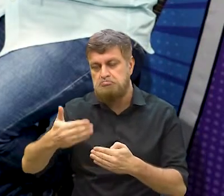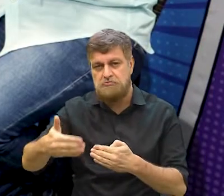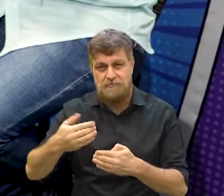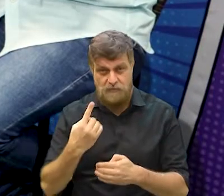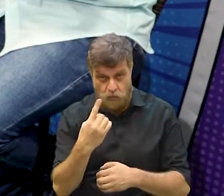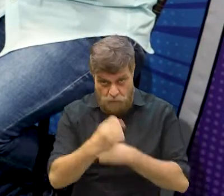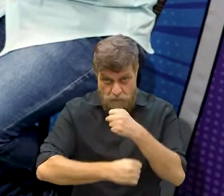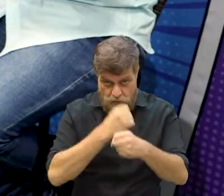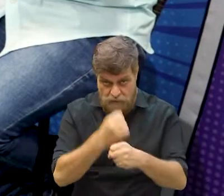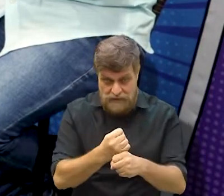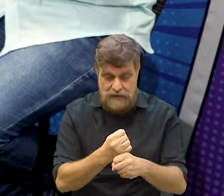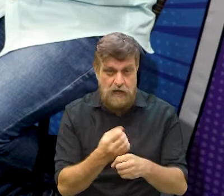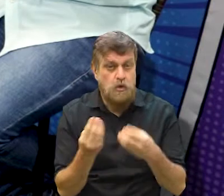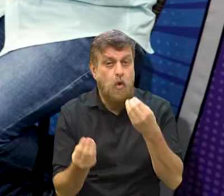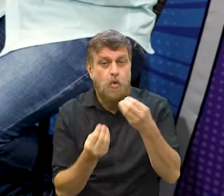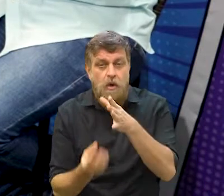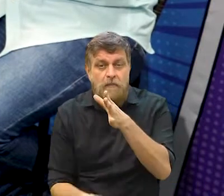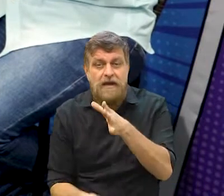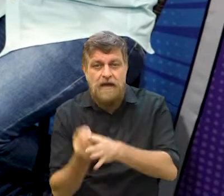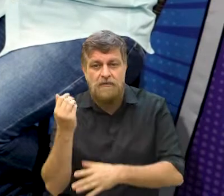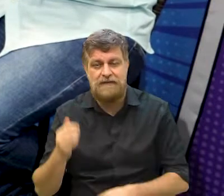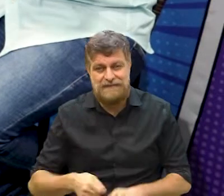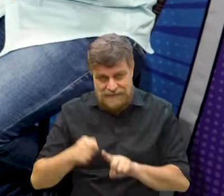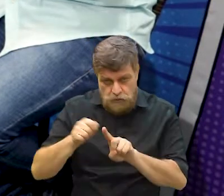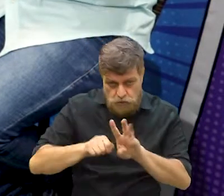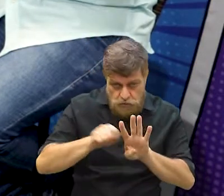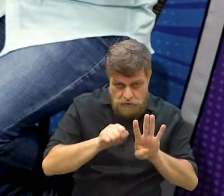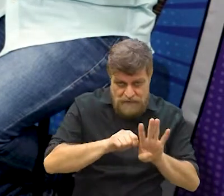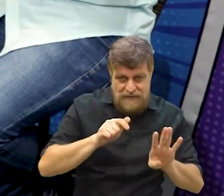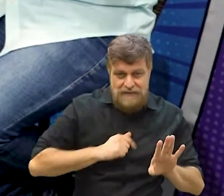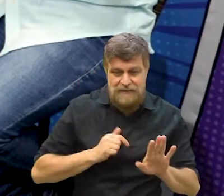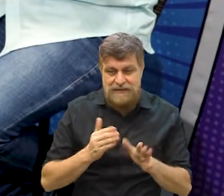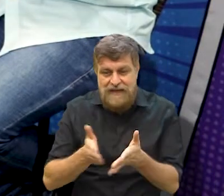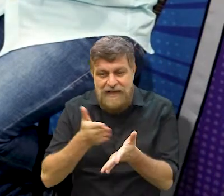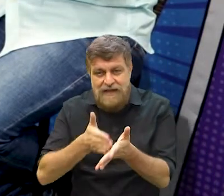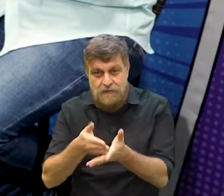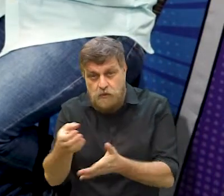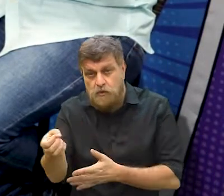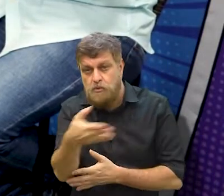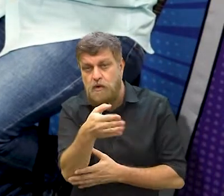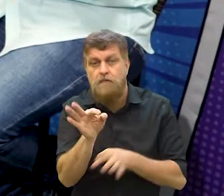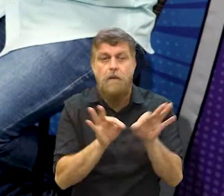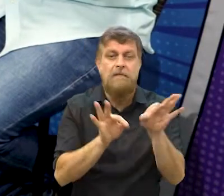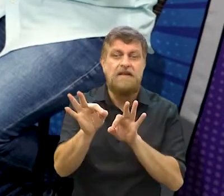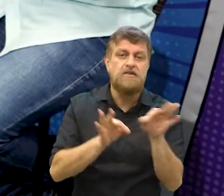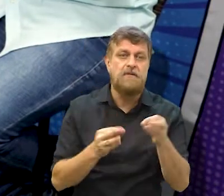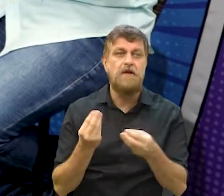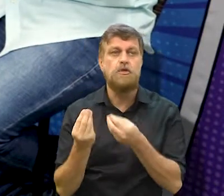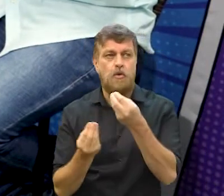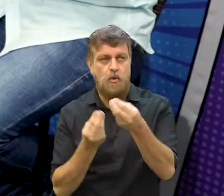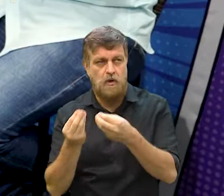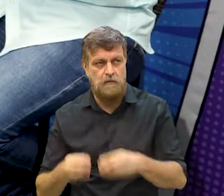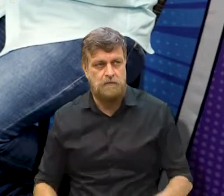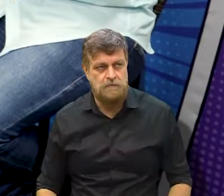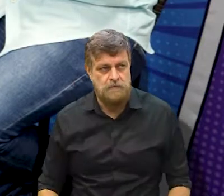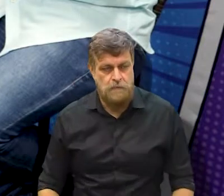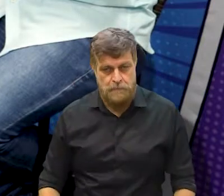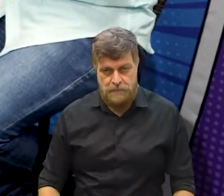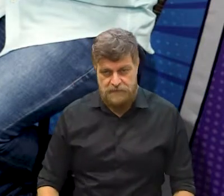saem anualmente, mensalmente. Como que é o trabalho de vocês, o planejamento?